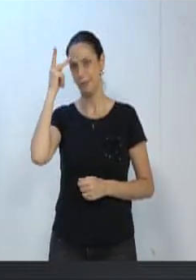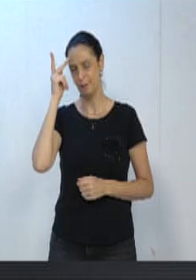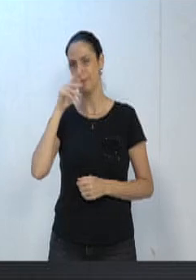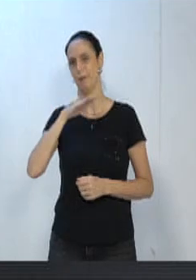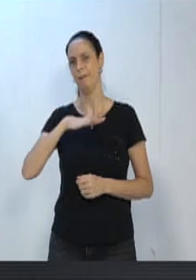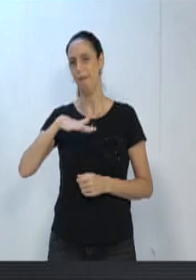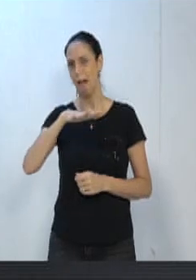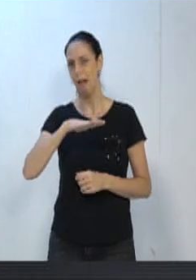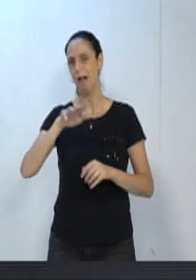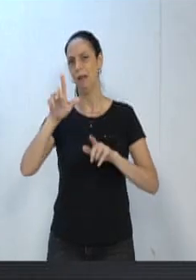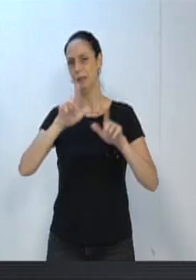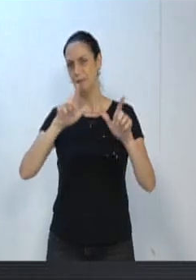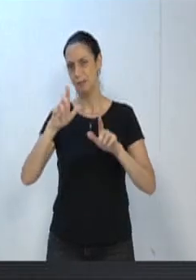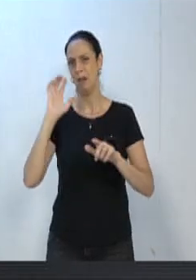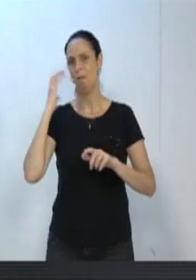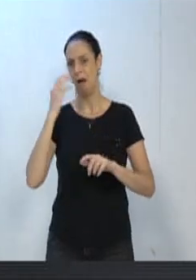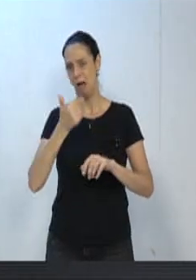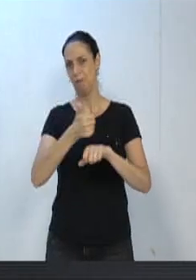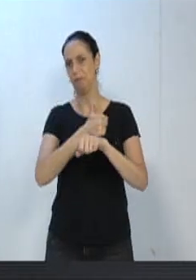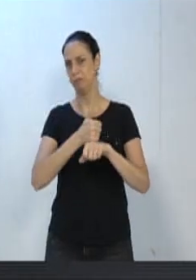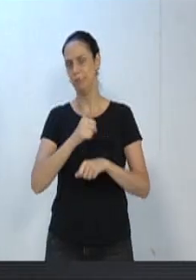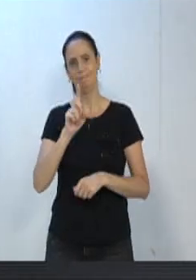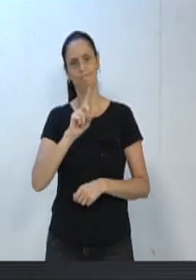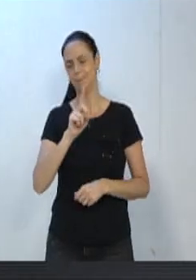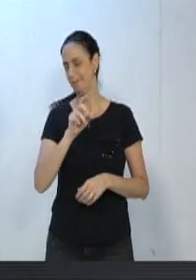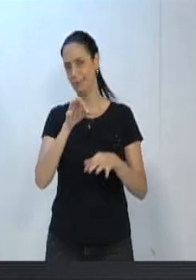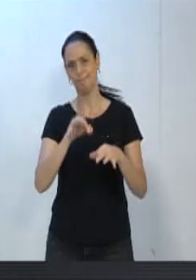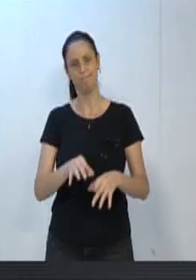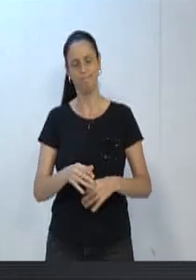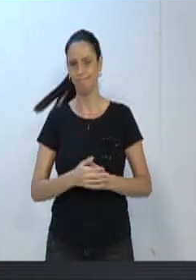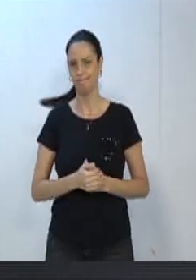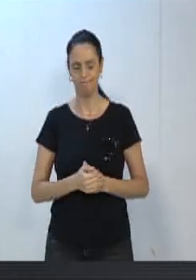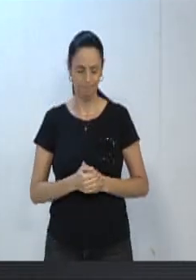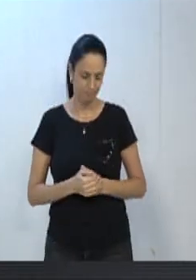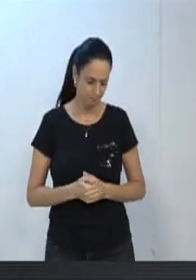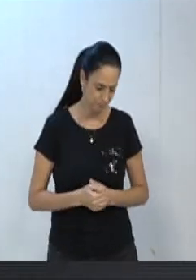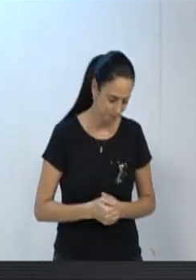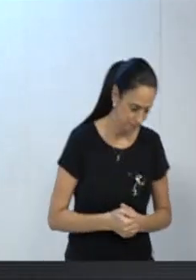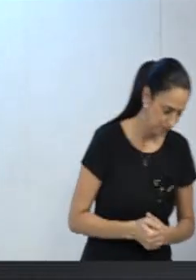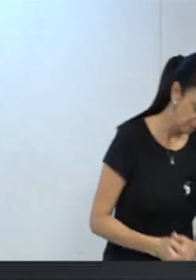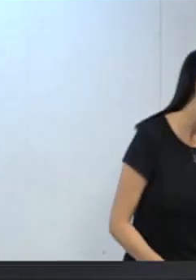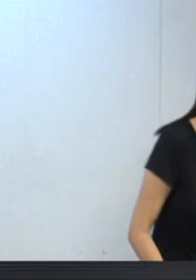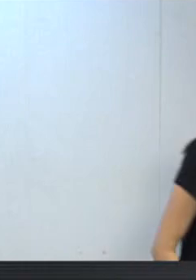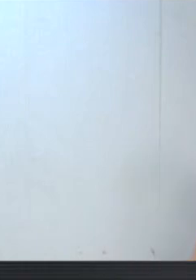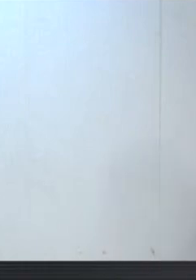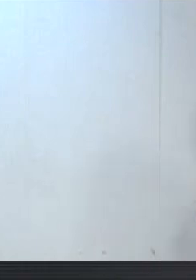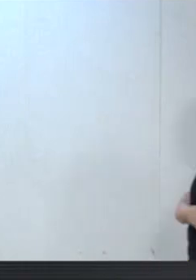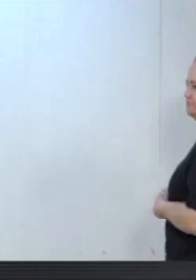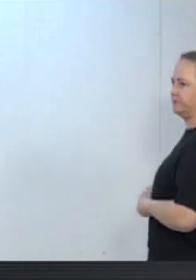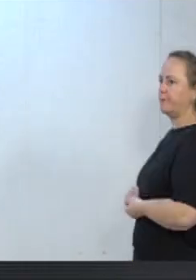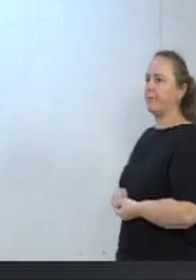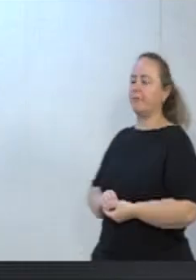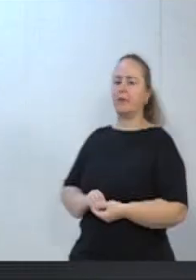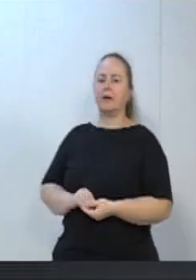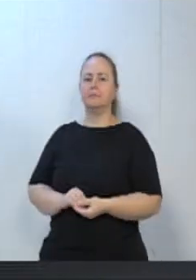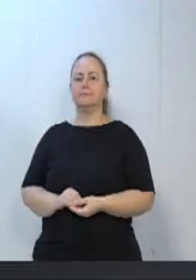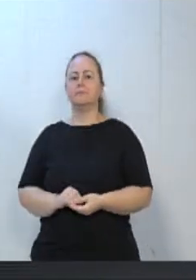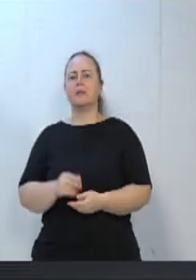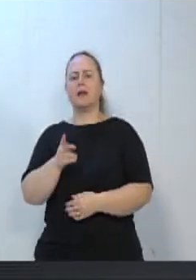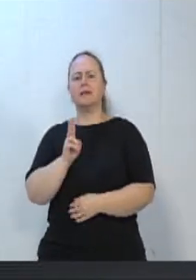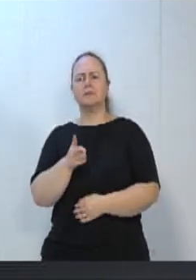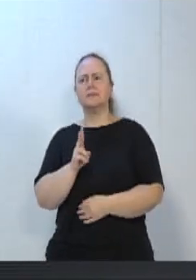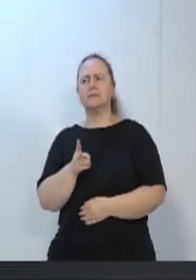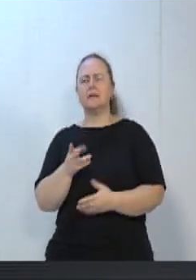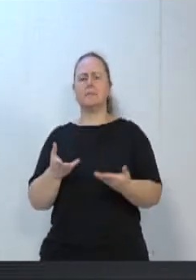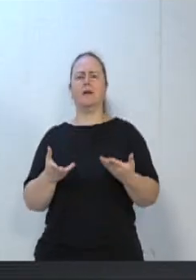justos. Mas aqui nessa casa a gente tem acompanhado, nos últimos 6 anos que eu estou aqui, sempre se falava vereador papagaio